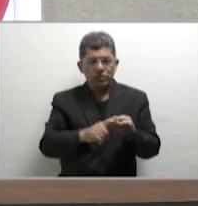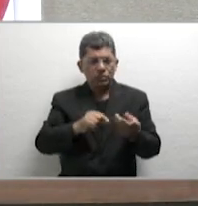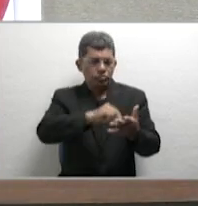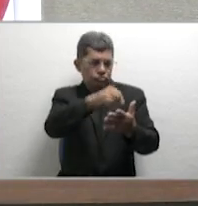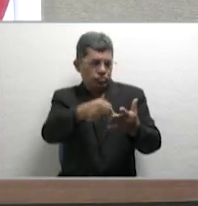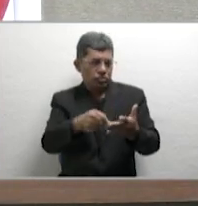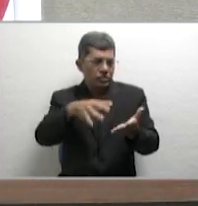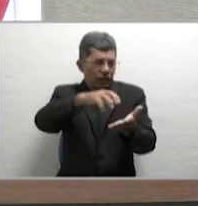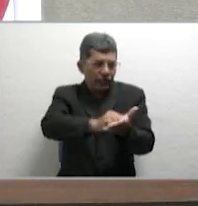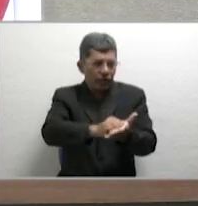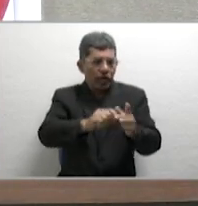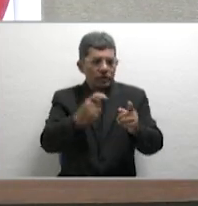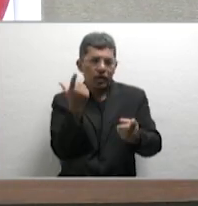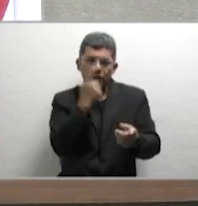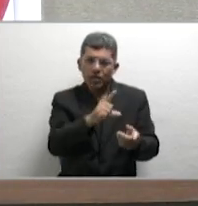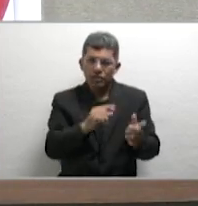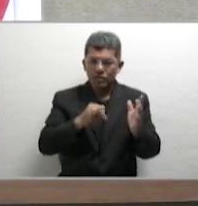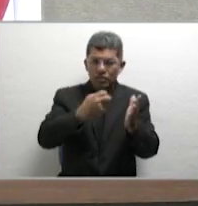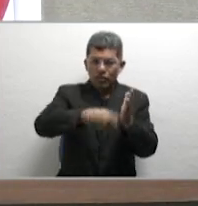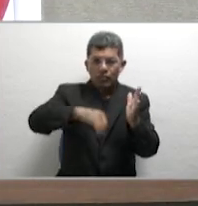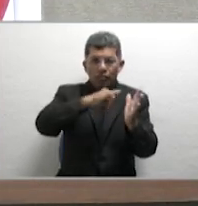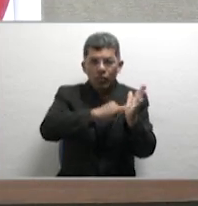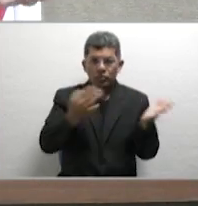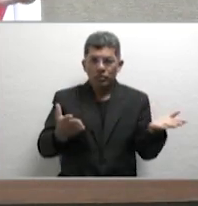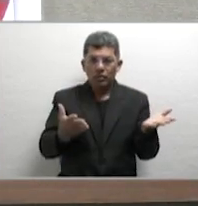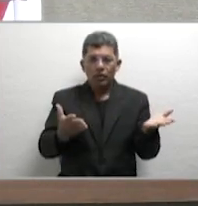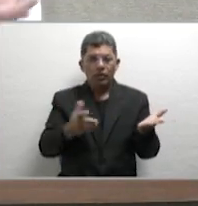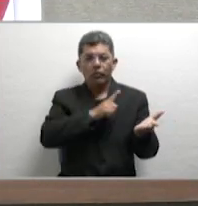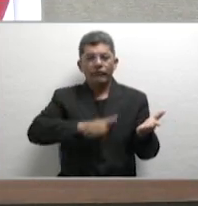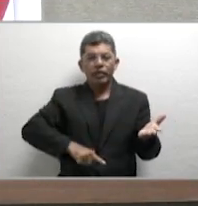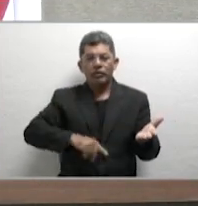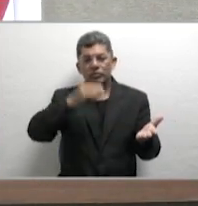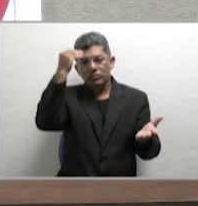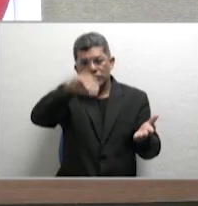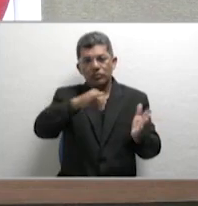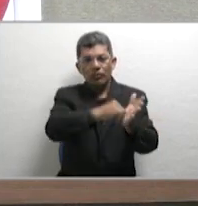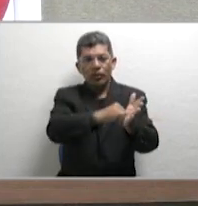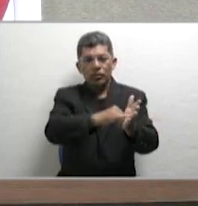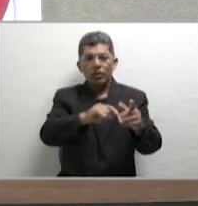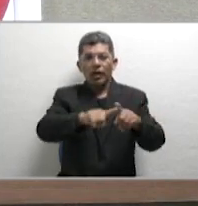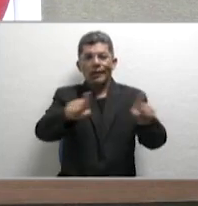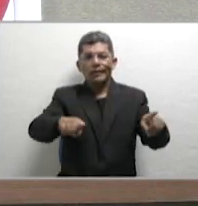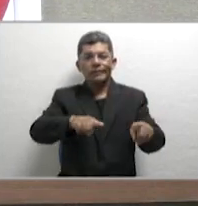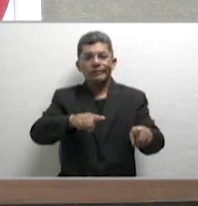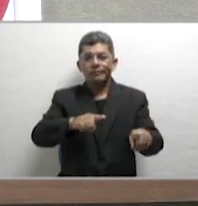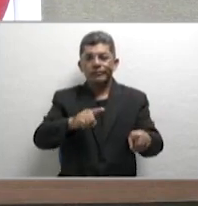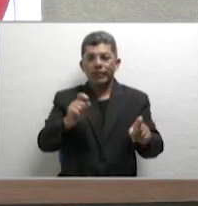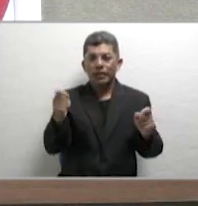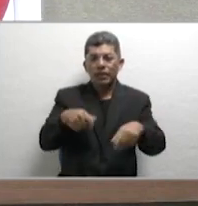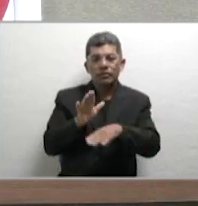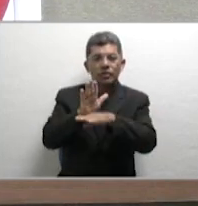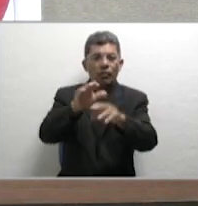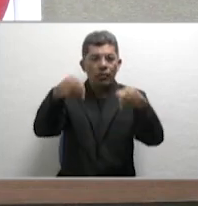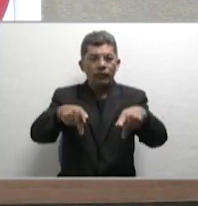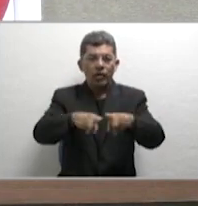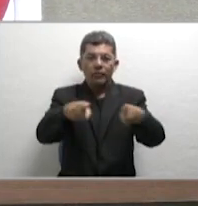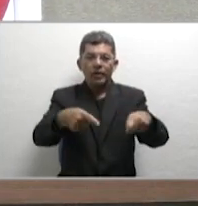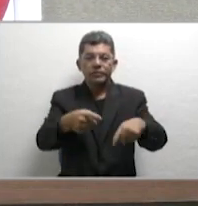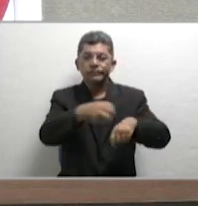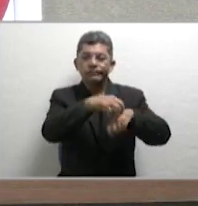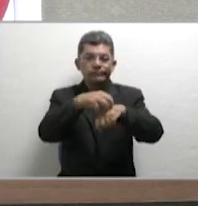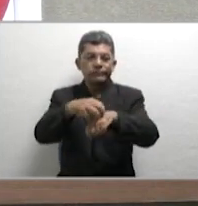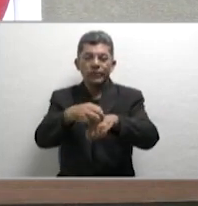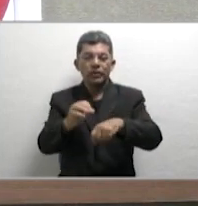realmente essa subvenção do governo do Estado. Não adianta o governo abrir mão em nome de uma melhoria de transporte e depois não